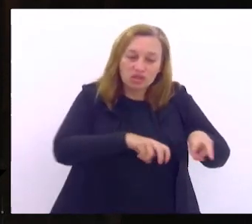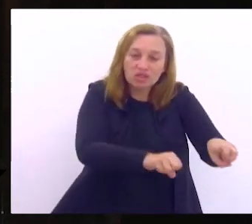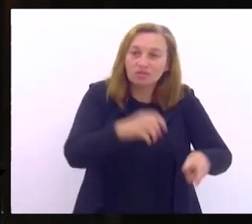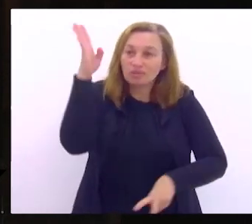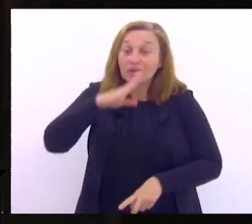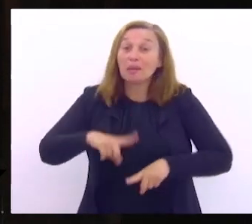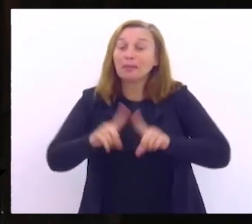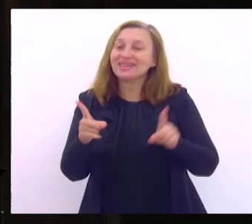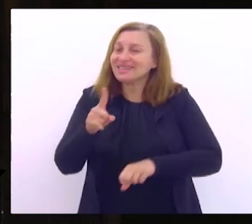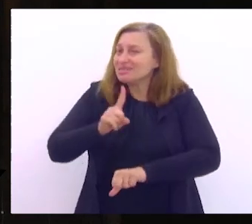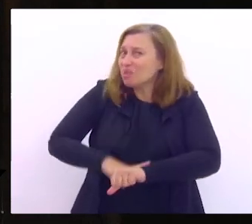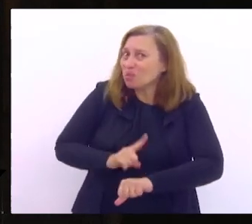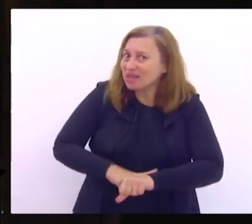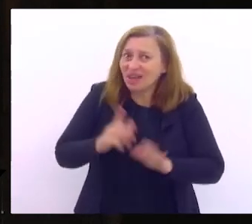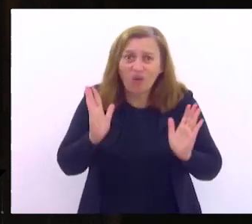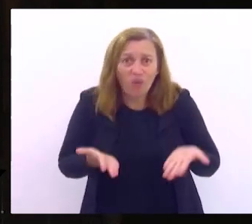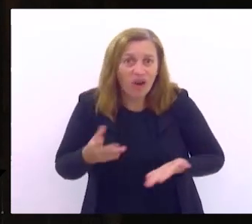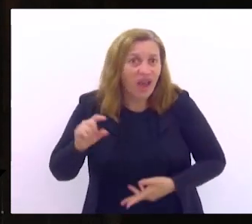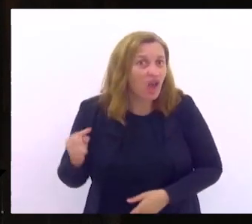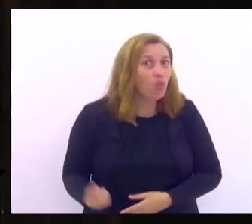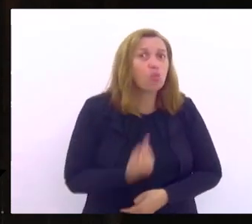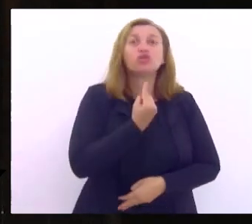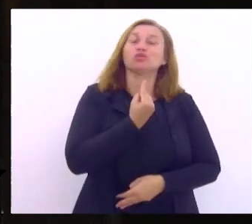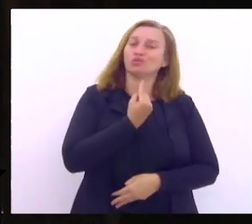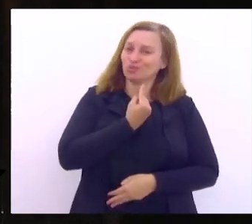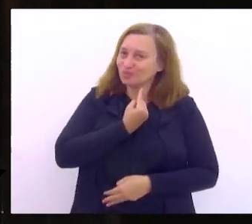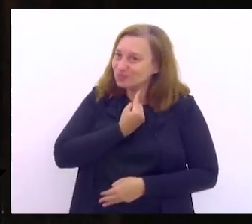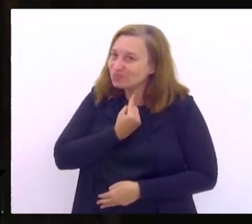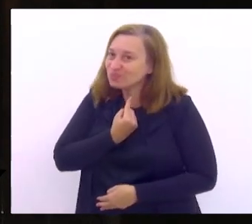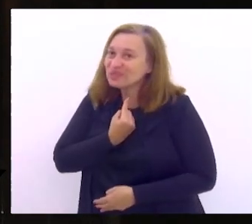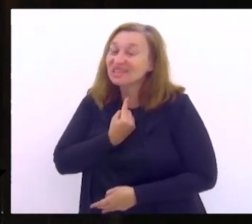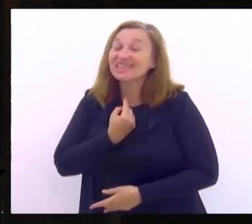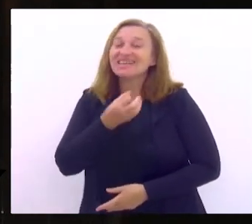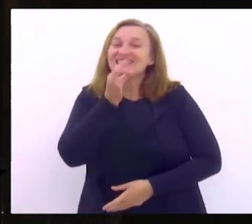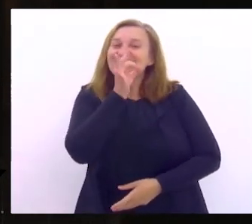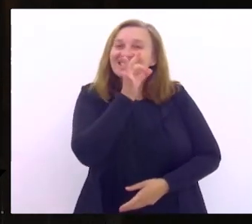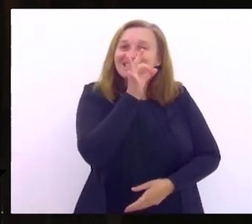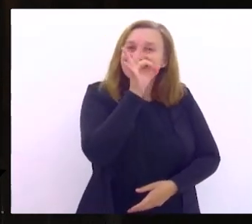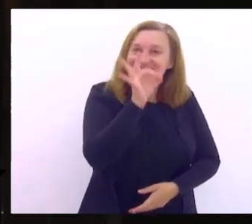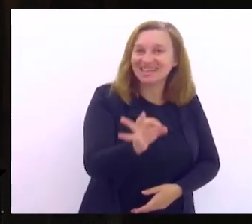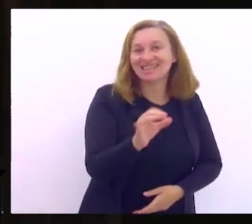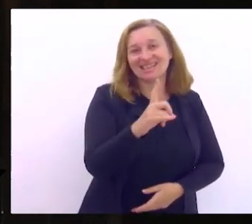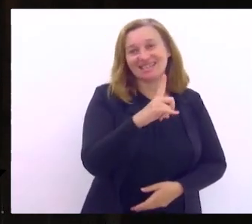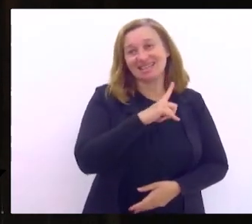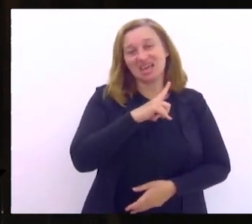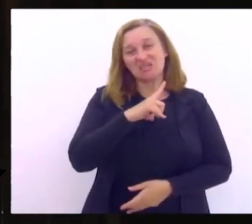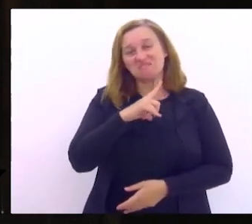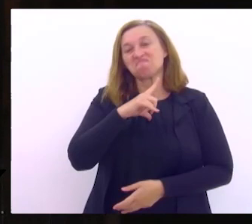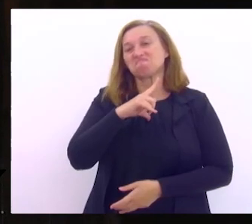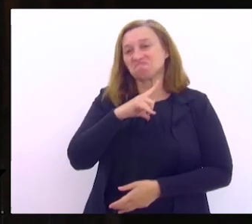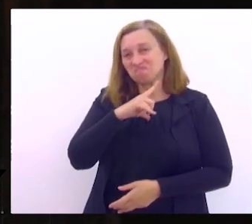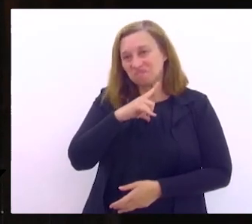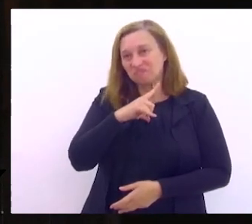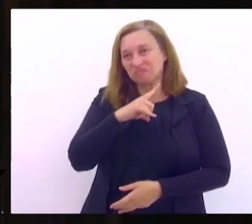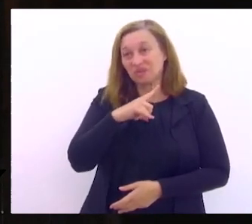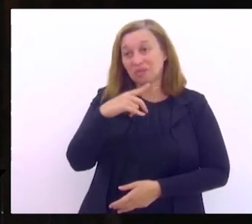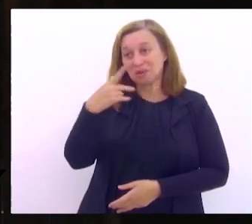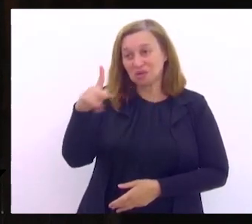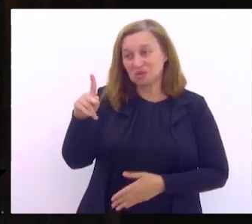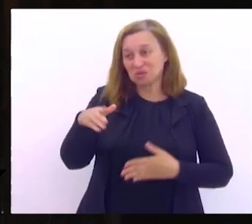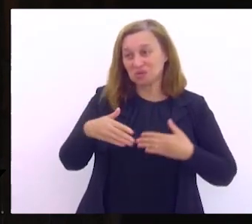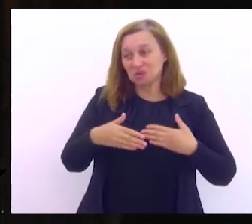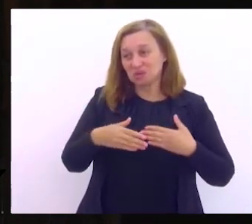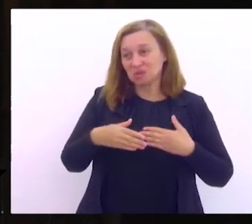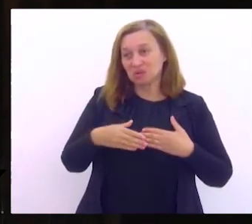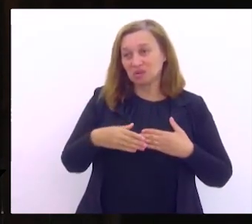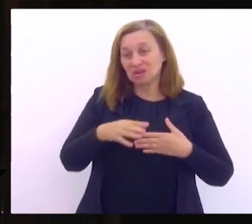esse momento é um momento único, e eu tenho absoluta convicção que, sob o seu comando,